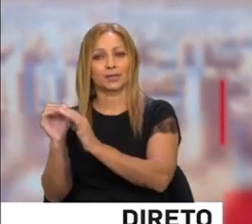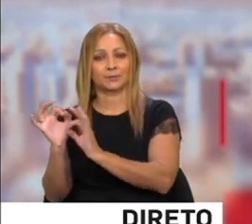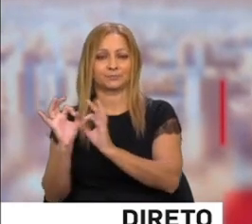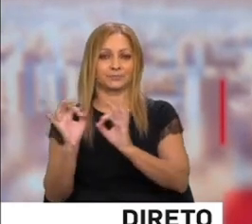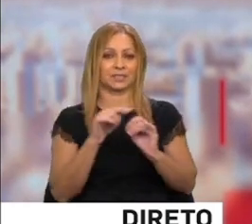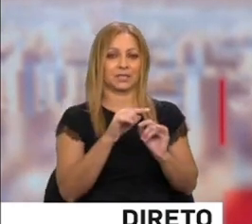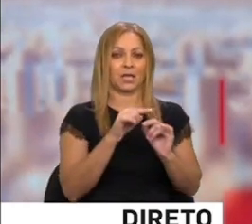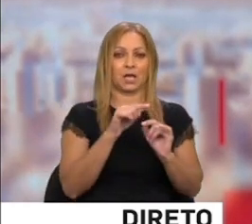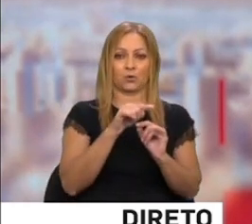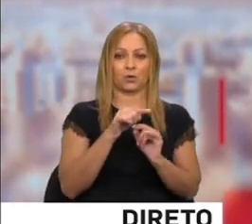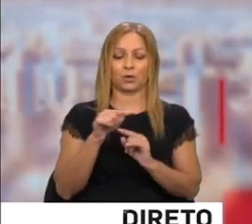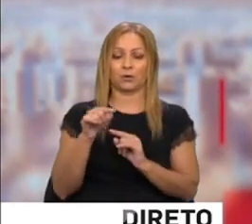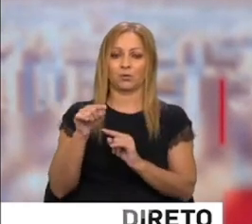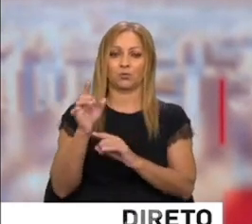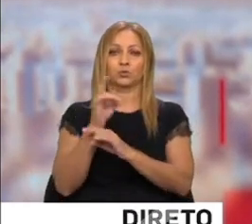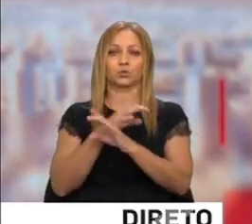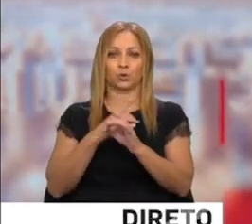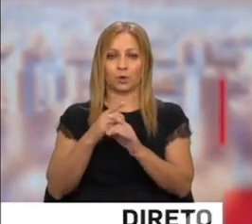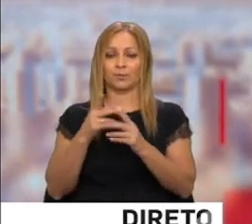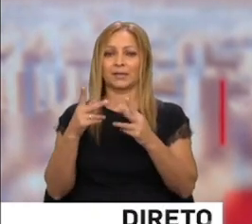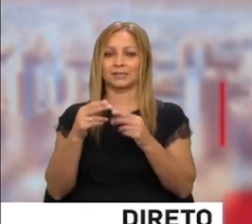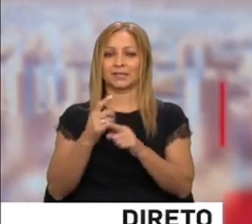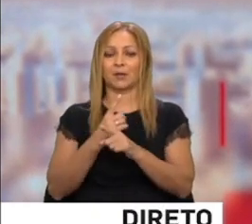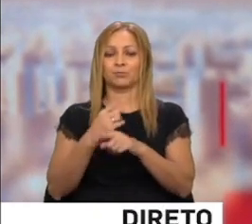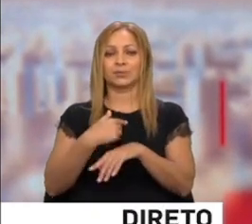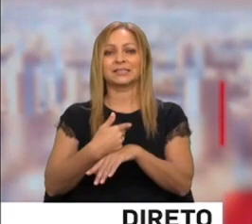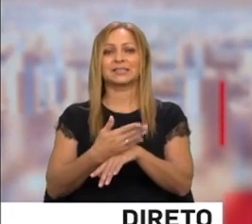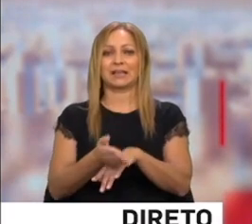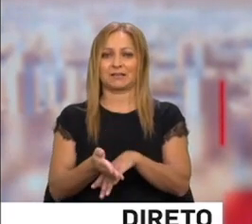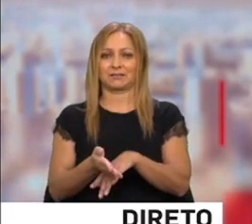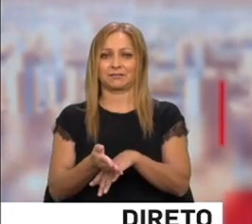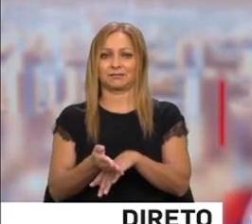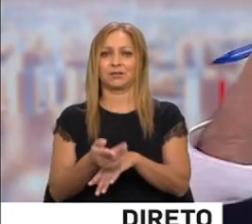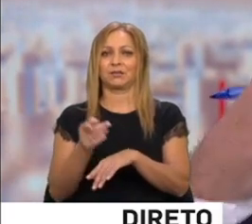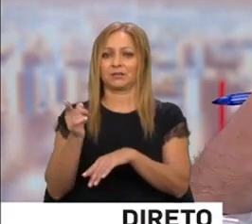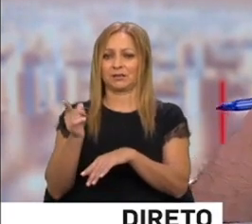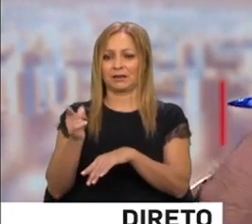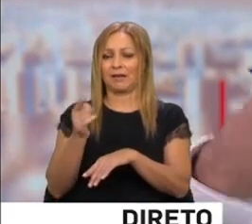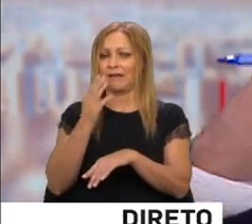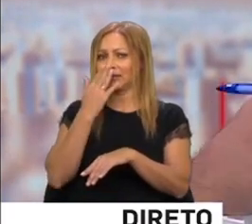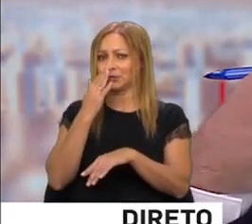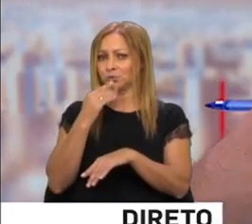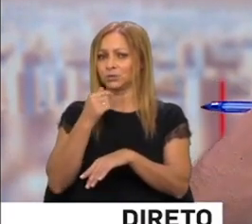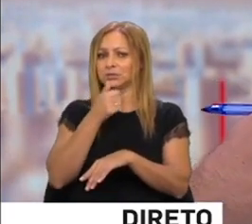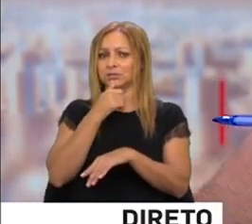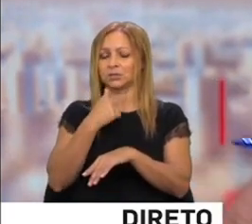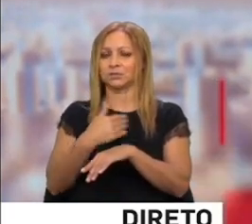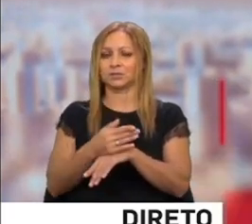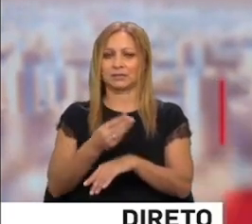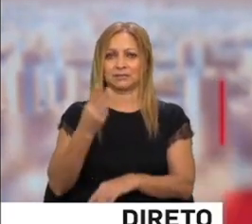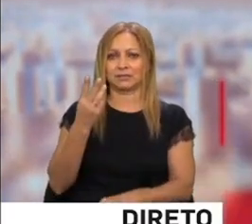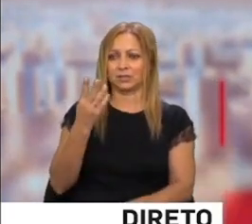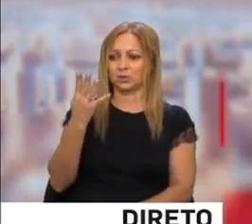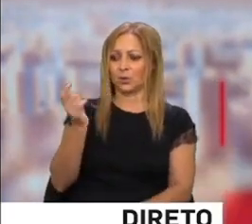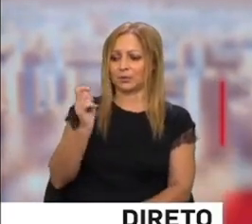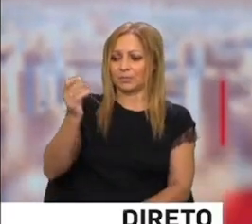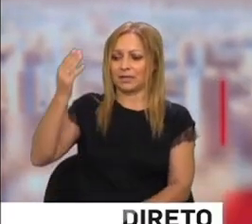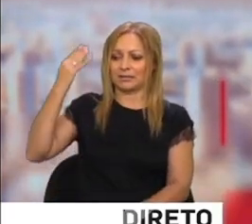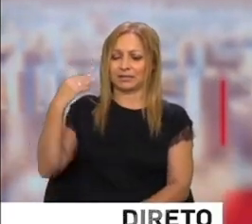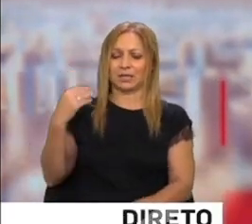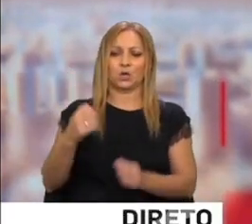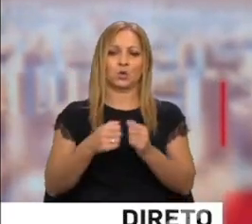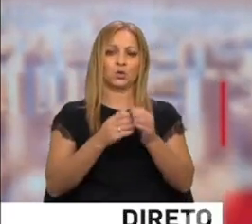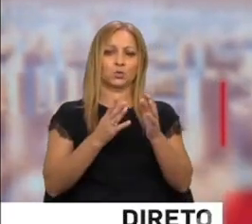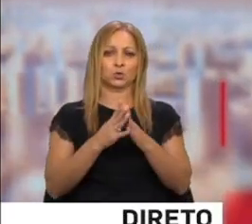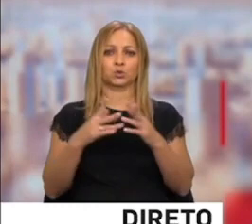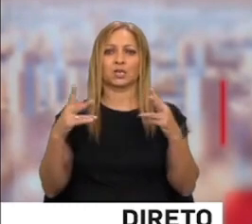corrigido demasiado de tarde parece que nós já nos conhecemos aqui um bocadinho aos trabalhadores notícias Mas esquecemos que andamos talvez três quatro meses para trás Todos estavam a criticaram